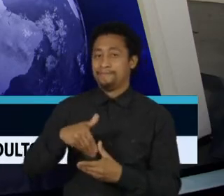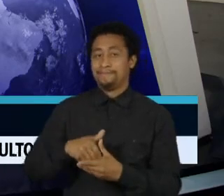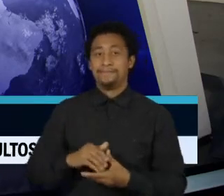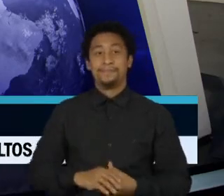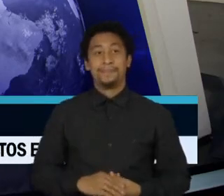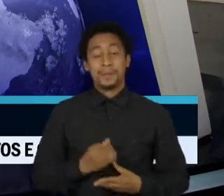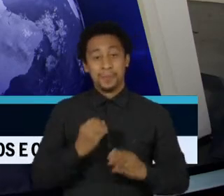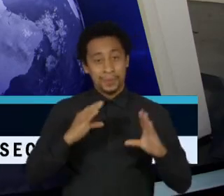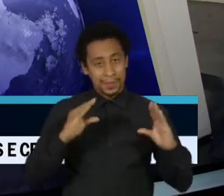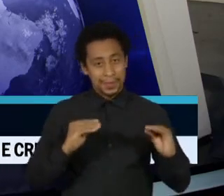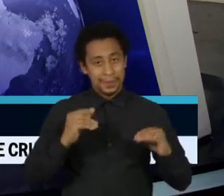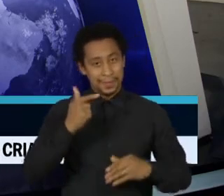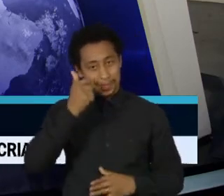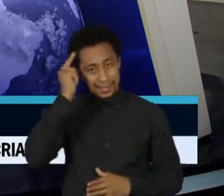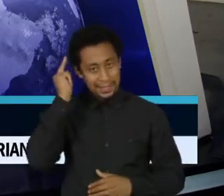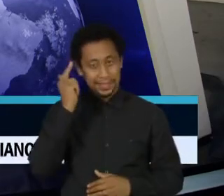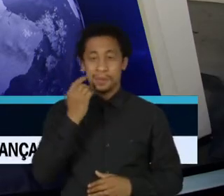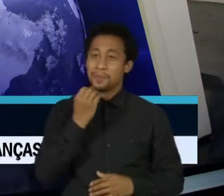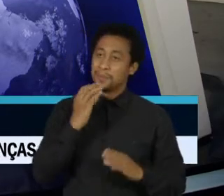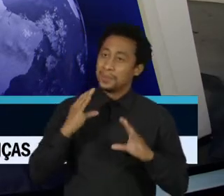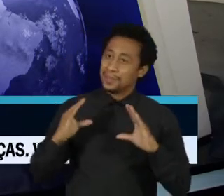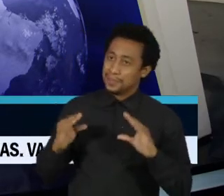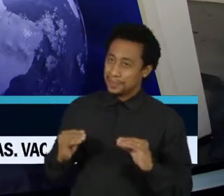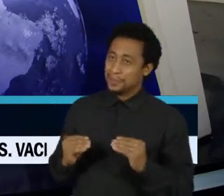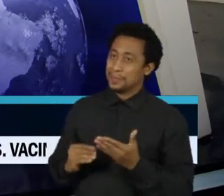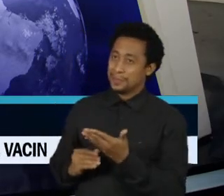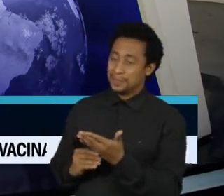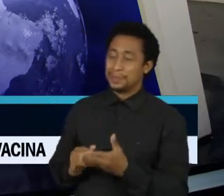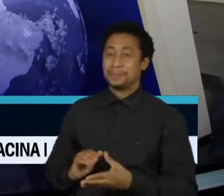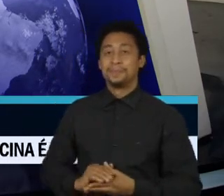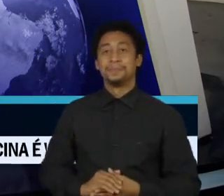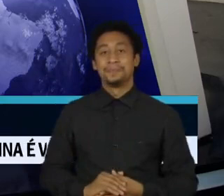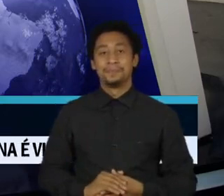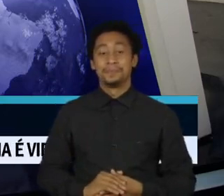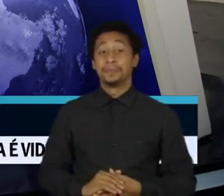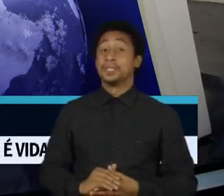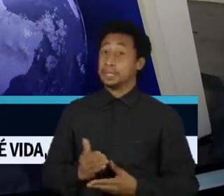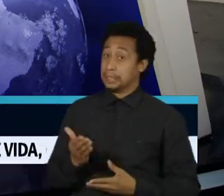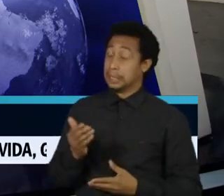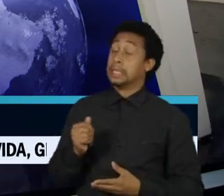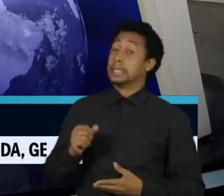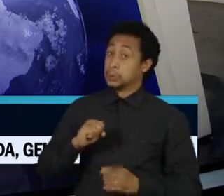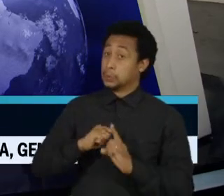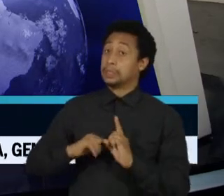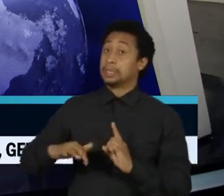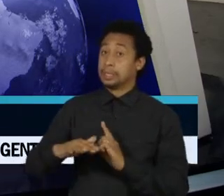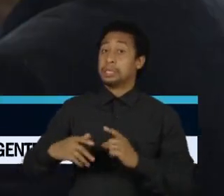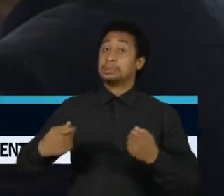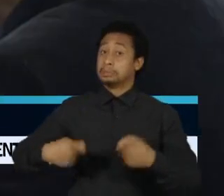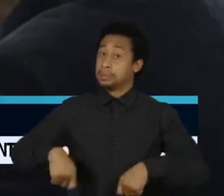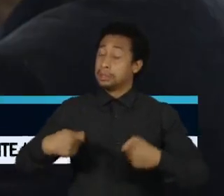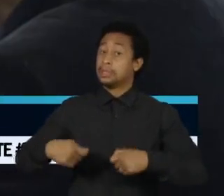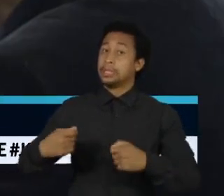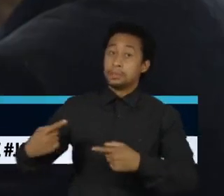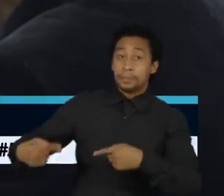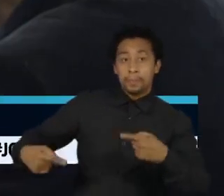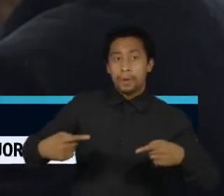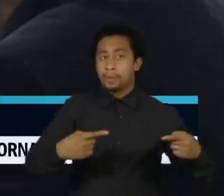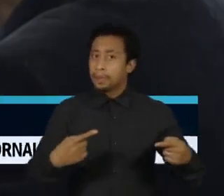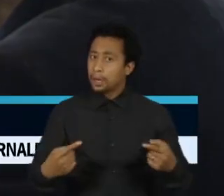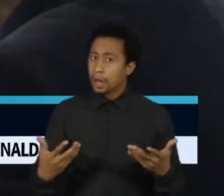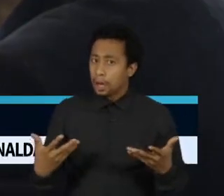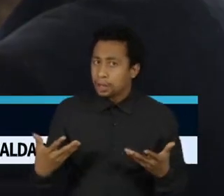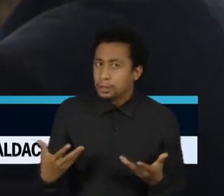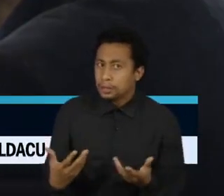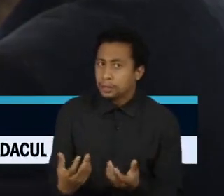Boa noite, Alexandre. Boa noite, Ana. Boa noite, Ayrton. Boa noite, Ayrton. Boa noite, Ayrton. Ayrton, a sociedade precisa voltar a discutir se aceita ou não o armamento